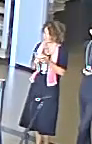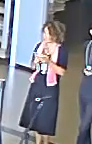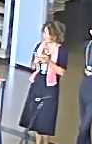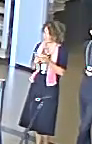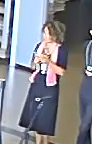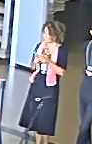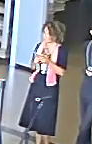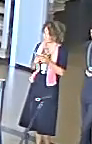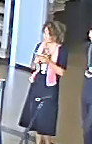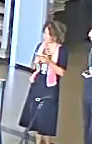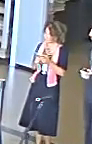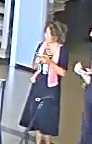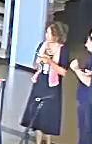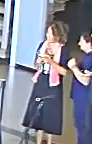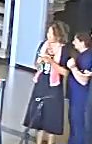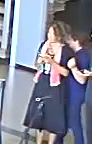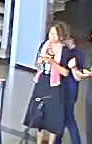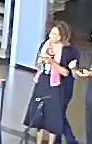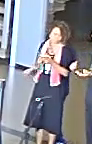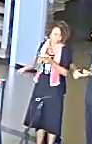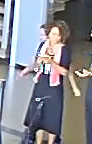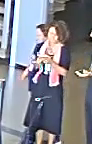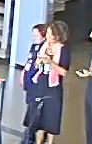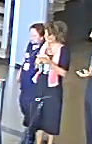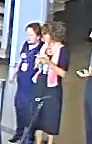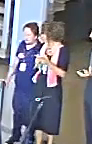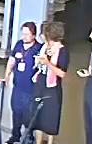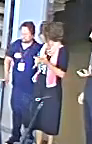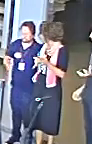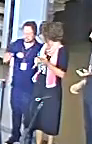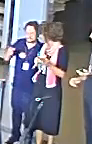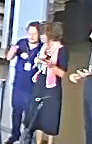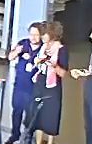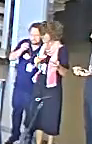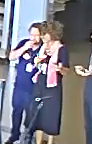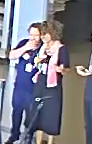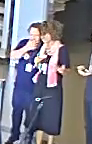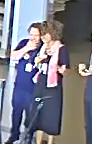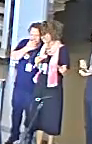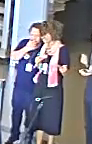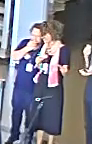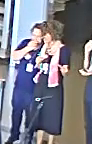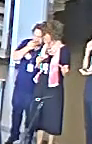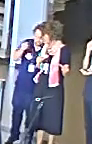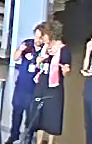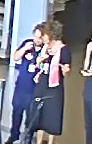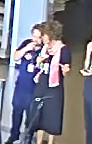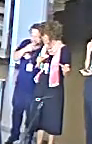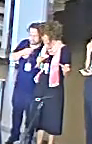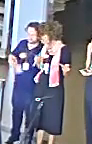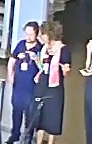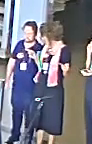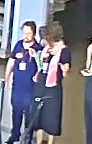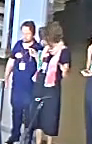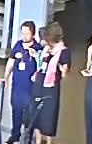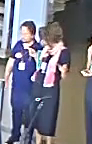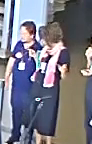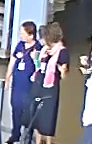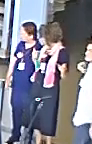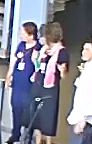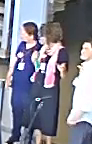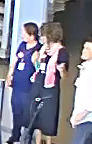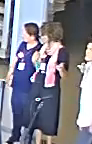aqui eu vou passar então a palavra pro Senor Roberto Carlos Pinto Presidente do Conselho Estadual de defesa